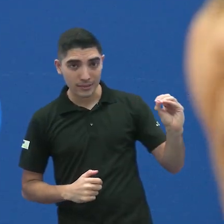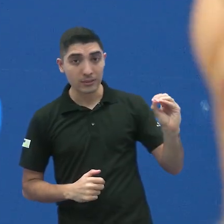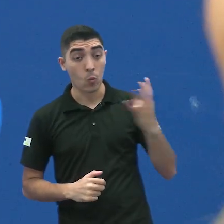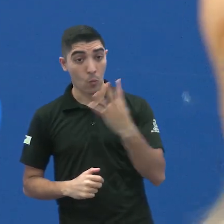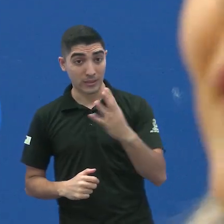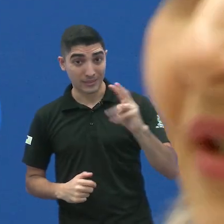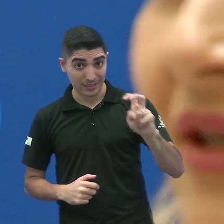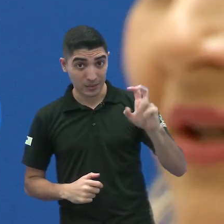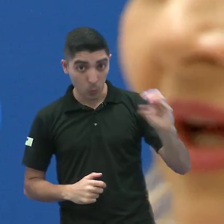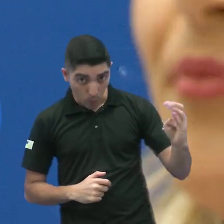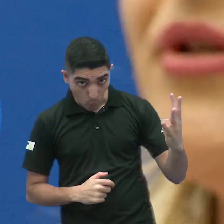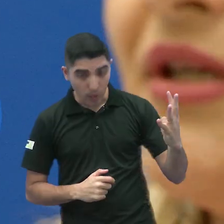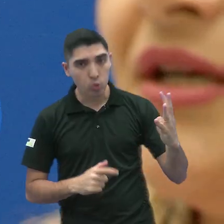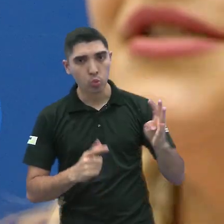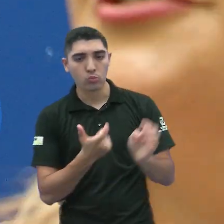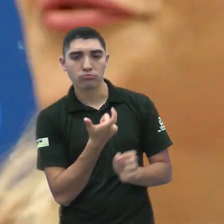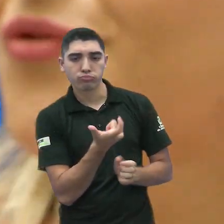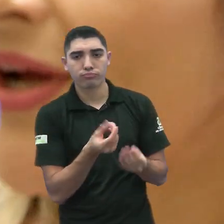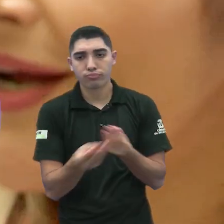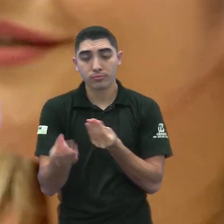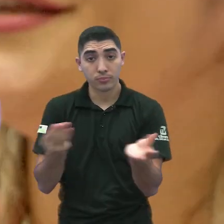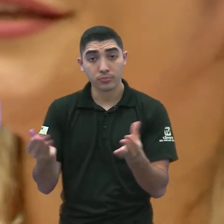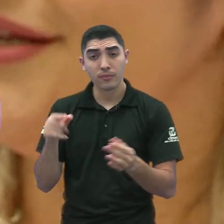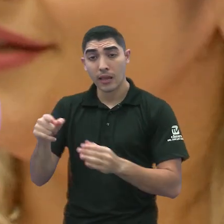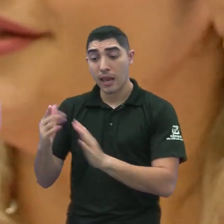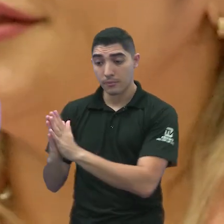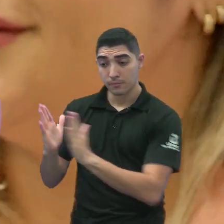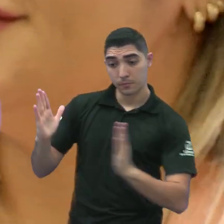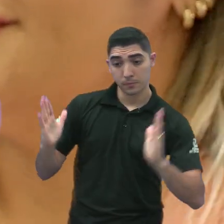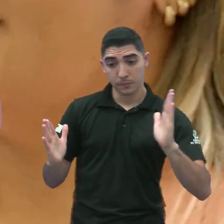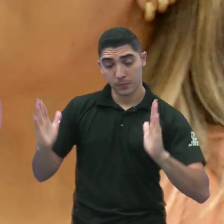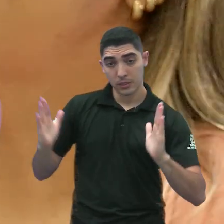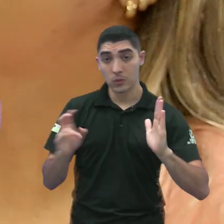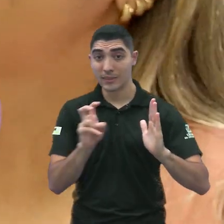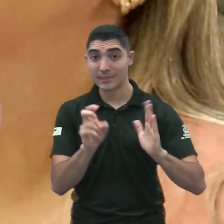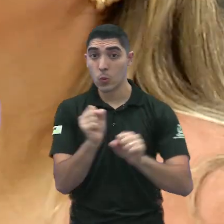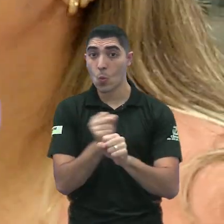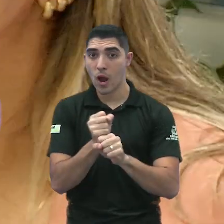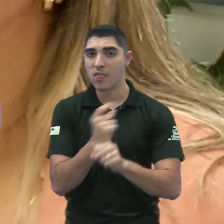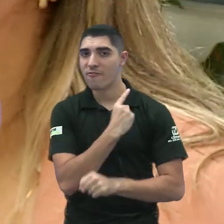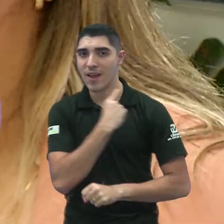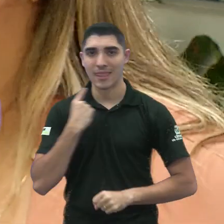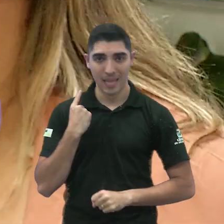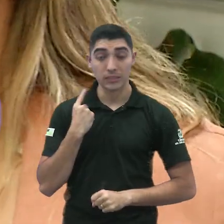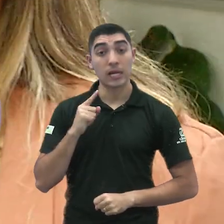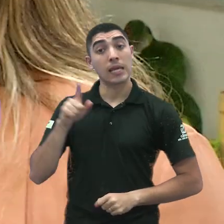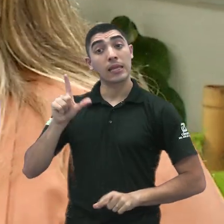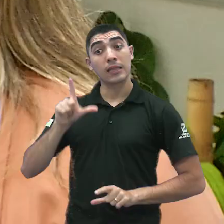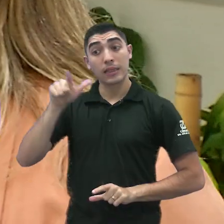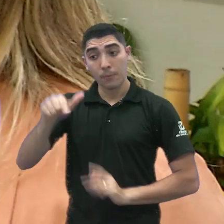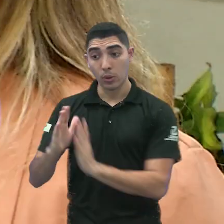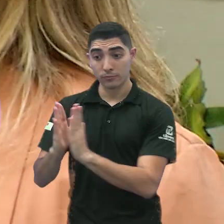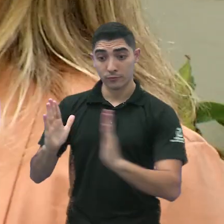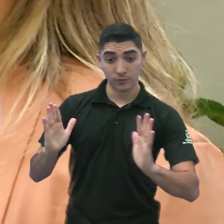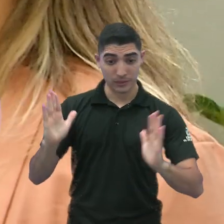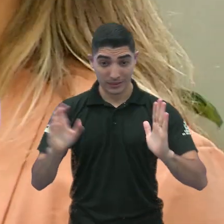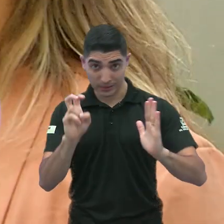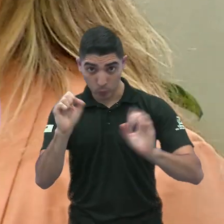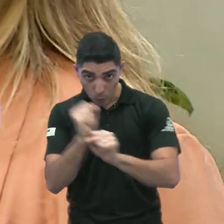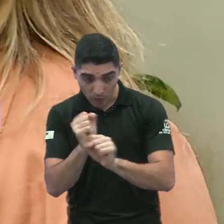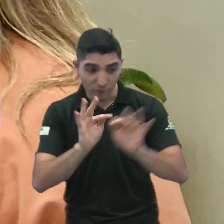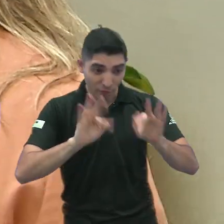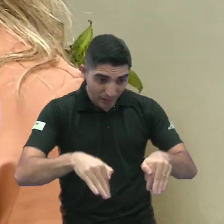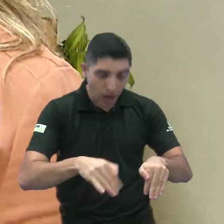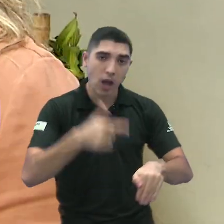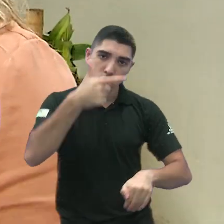2.454 carteirinhas. Elas têm validade de 5 anos e devem ser renovadas ao final deste período. A solicitação